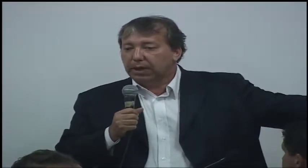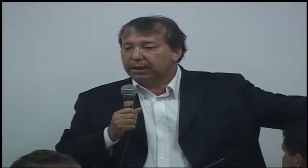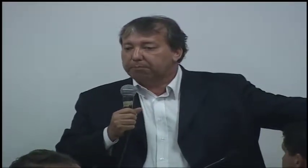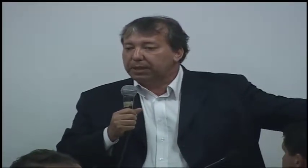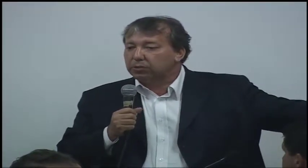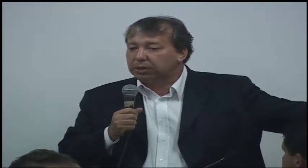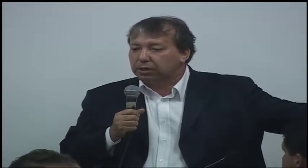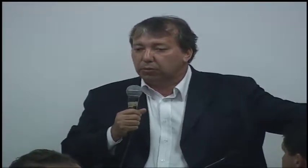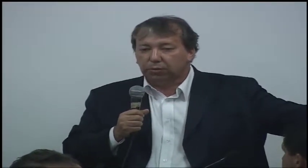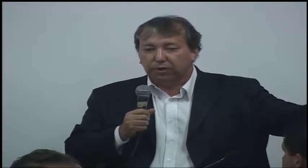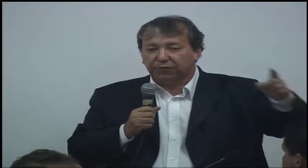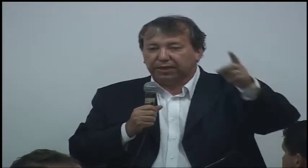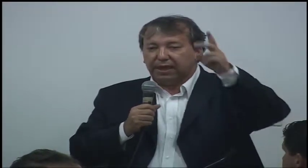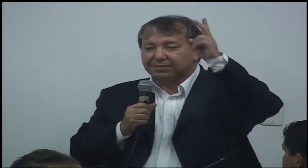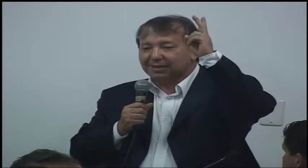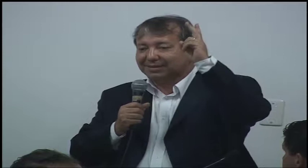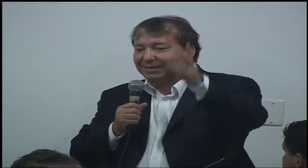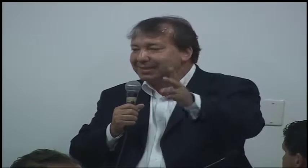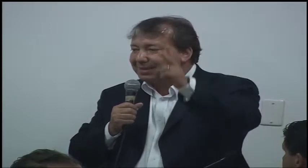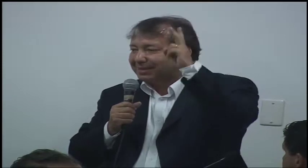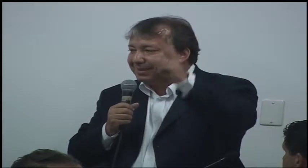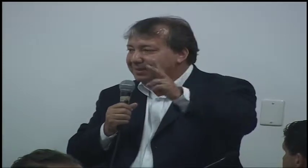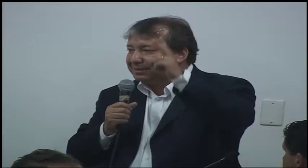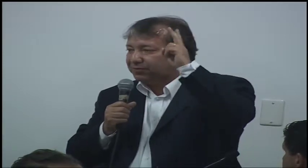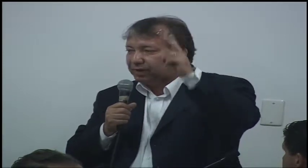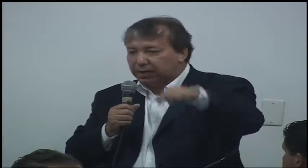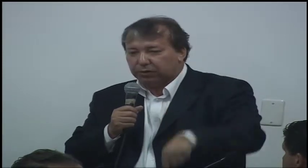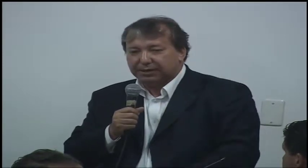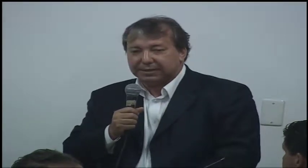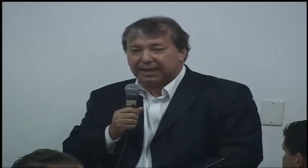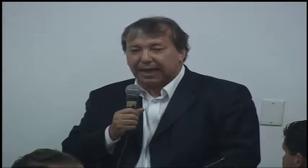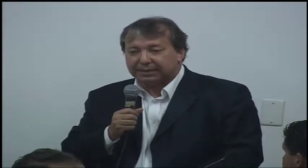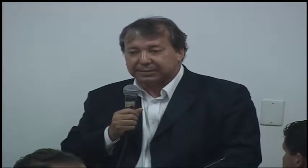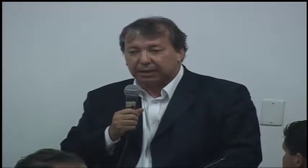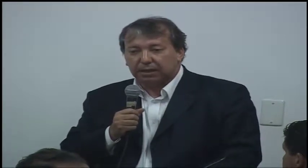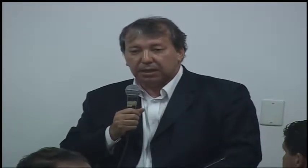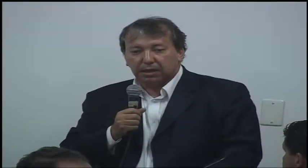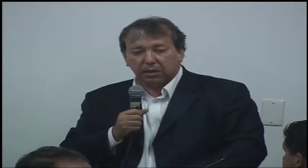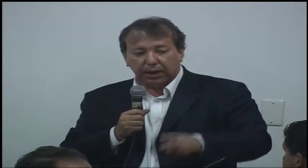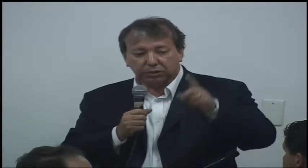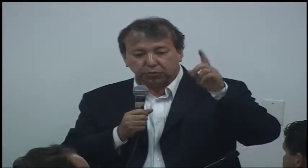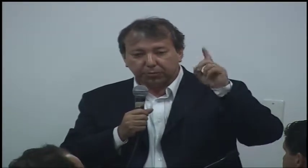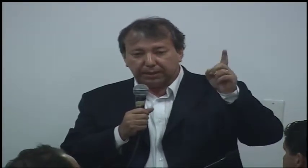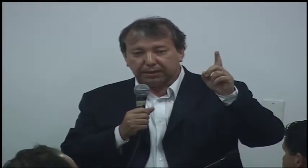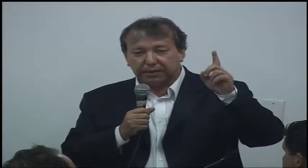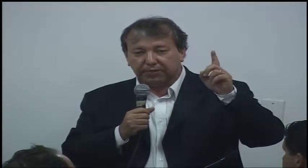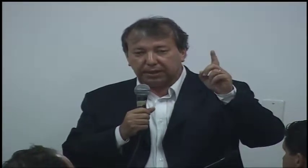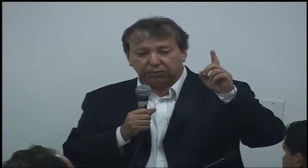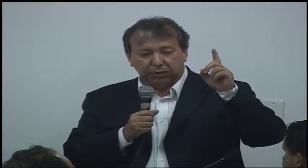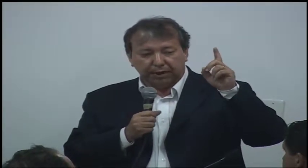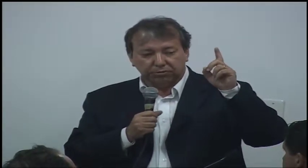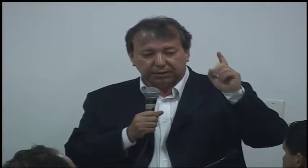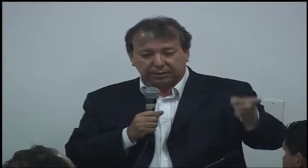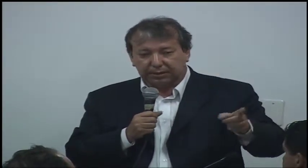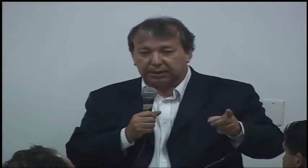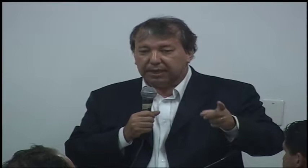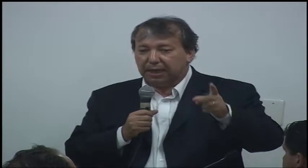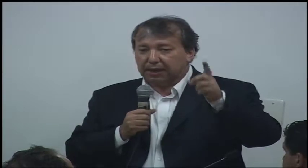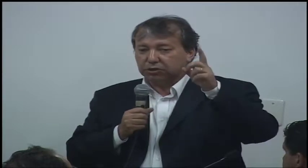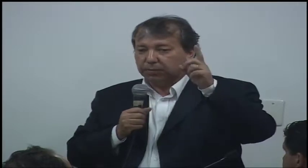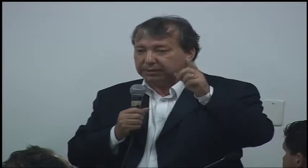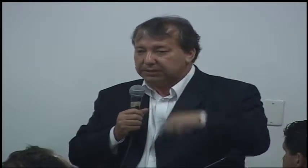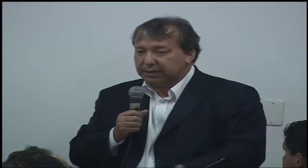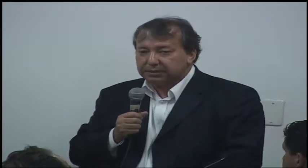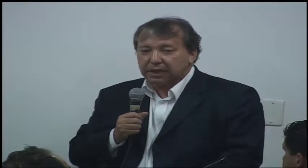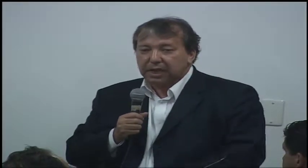2000 era Pedro Kiel, eu fiquei 60 dias de vereador nessa casa. Eu era suplente da vereadora Elza Tanque, ela